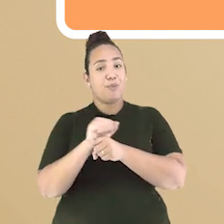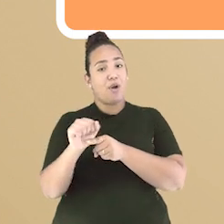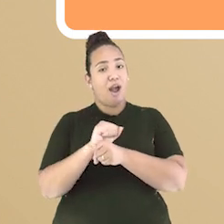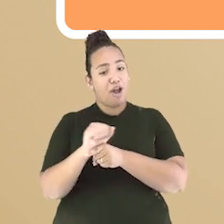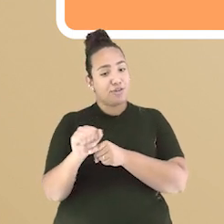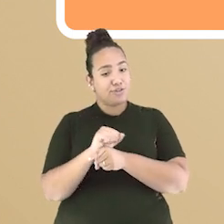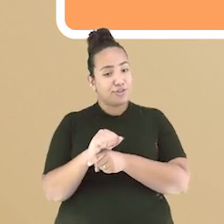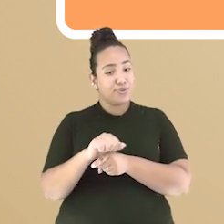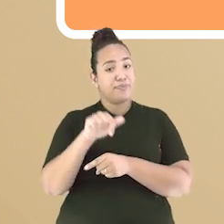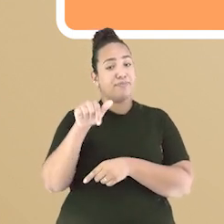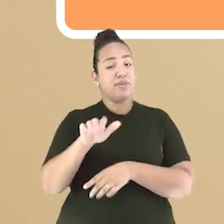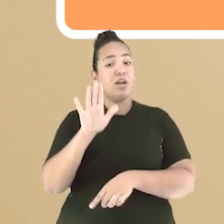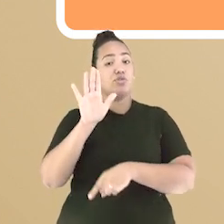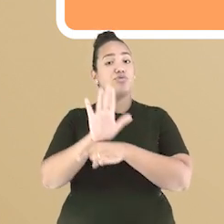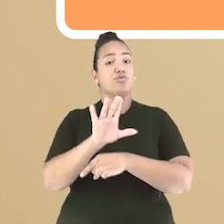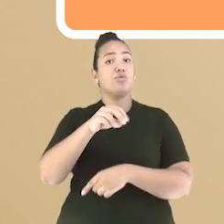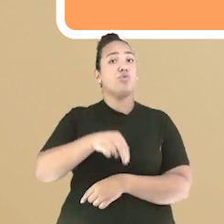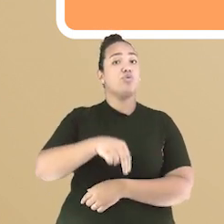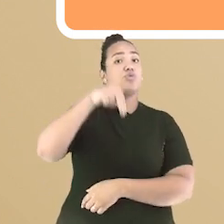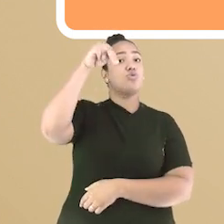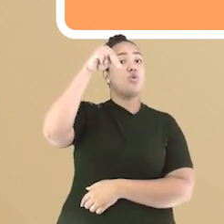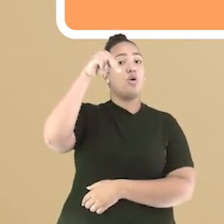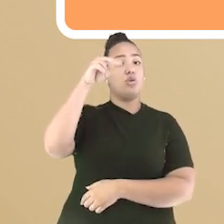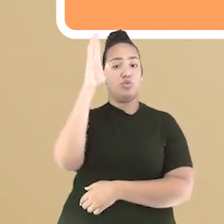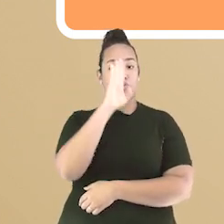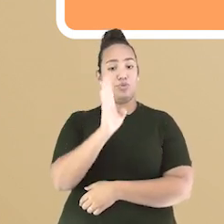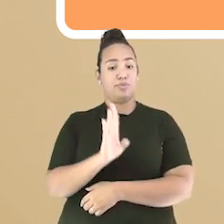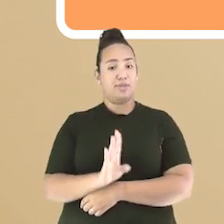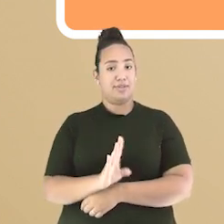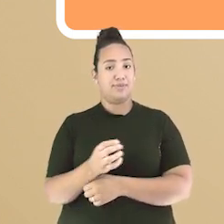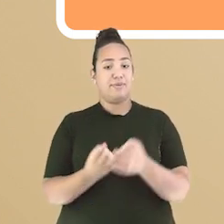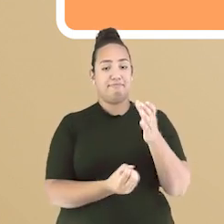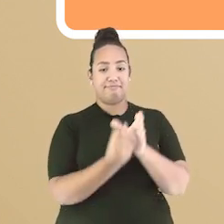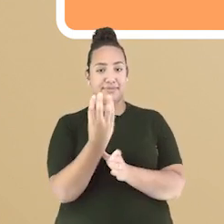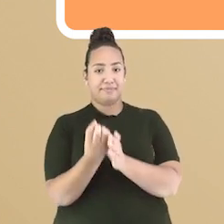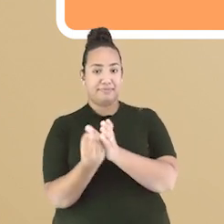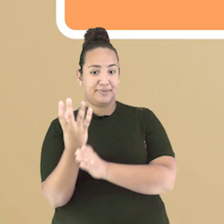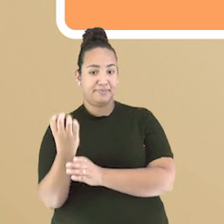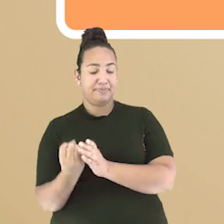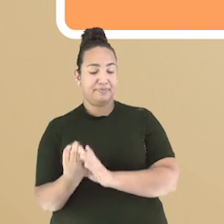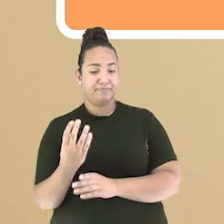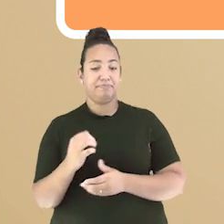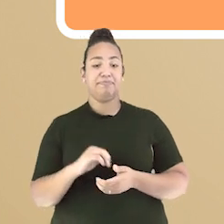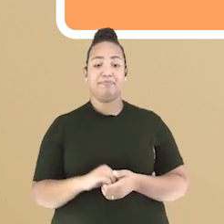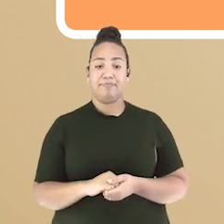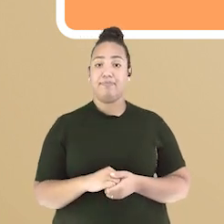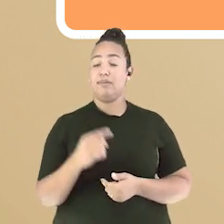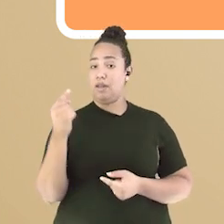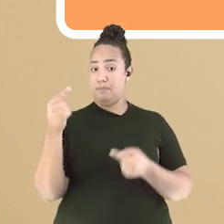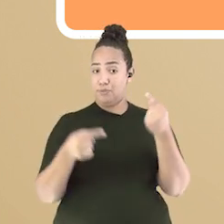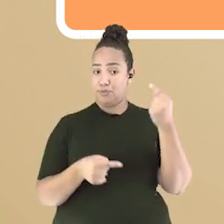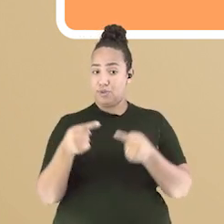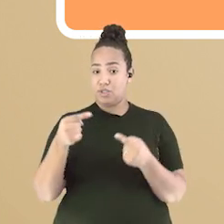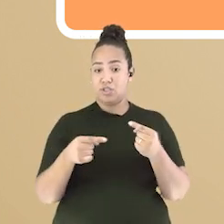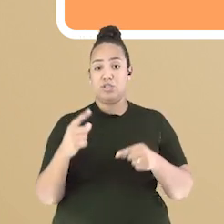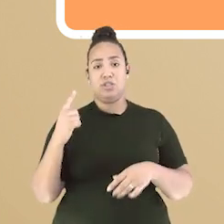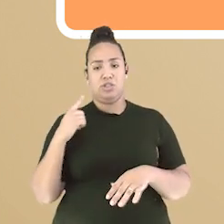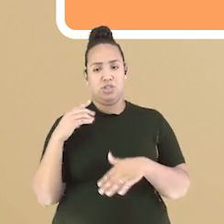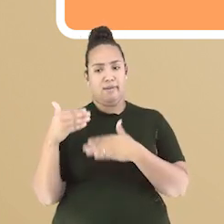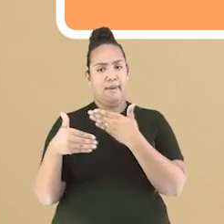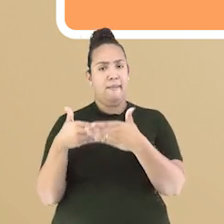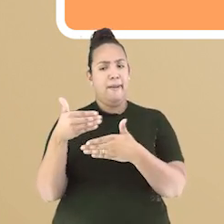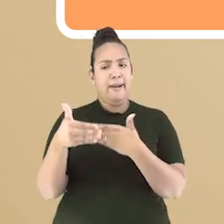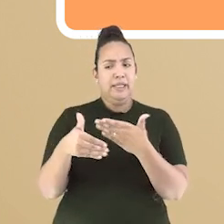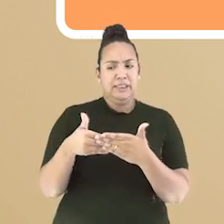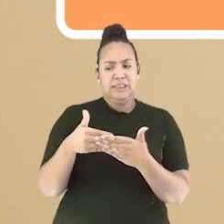a economia, ajudou na ocupação da região norte do país. Apesar da política contar com vários